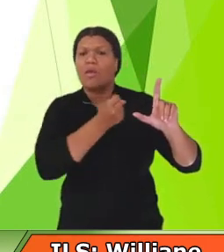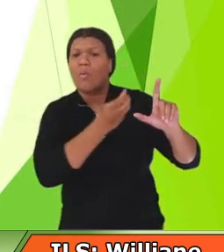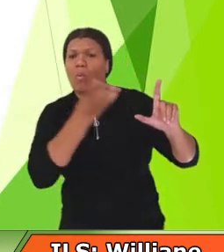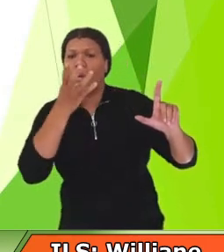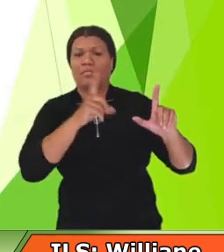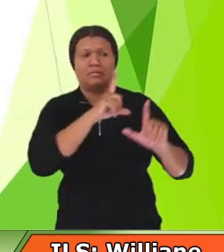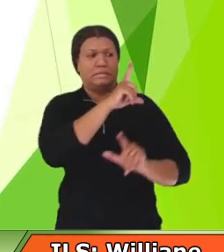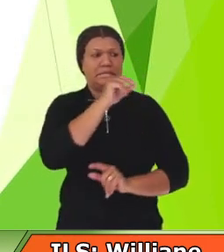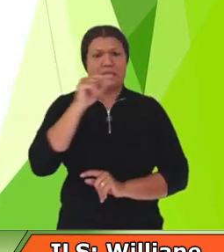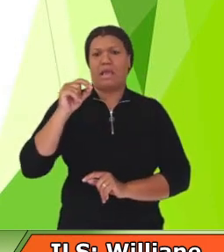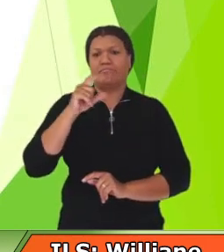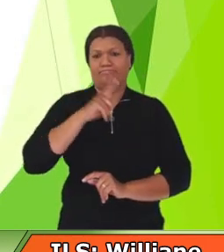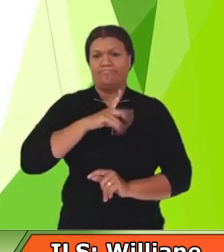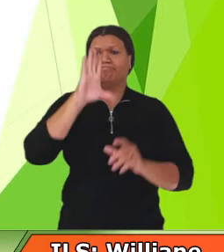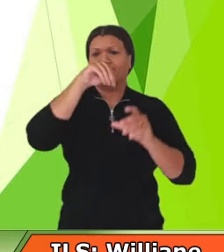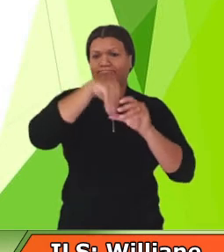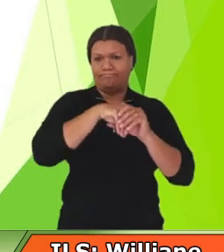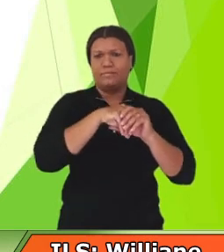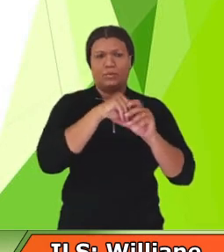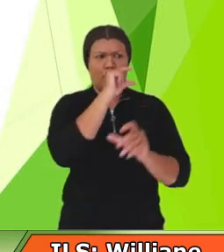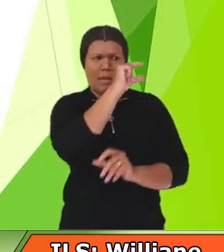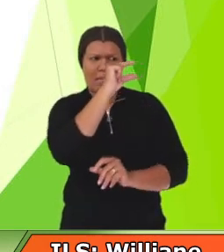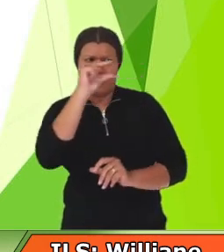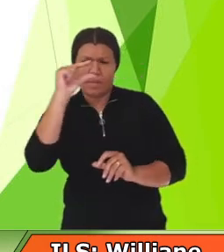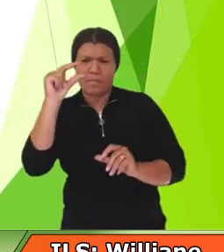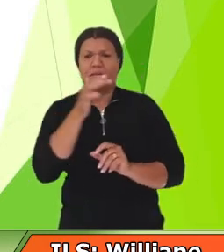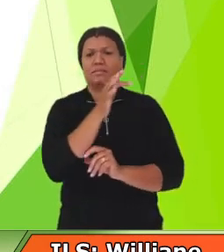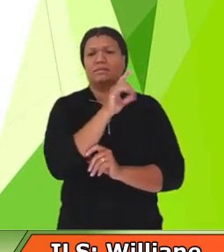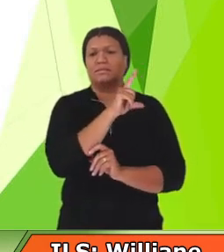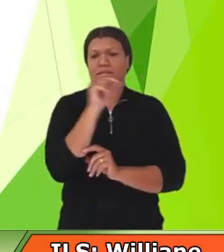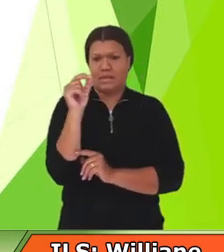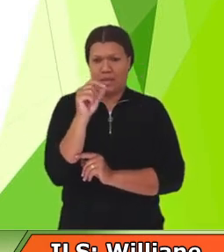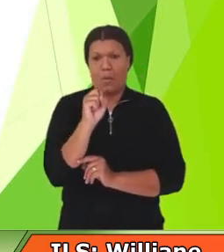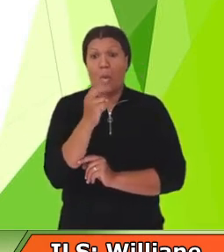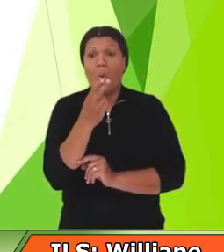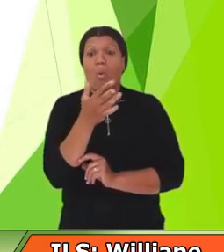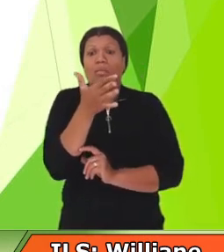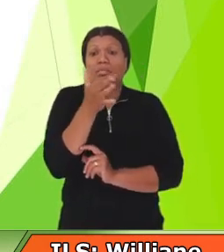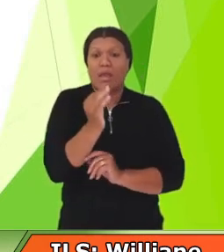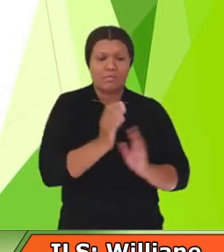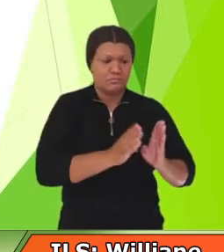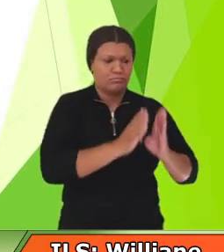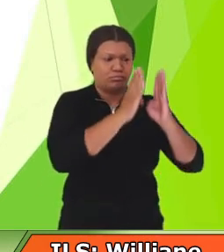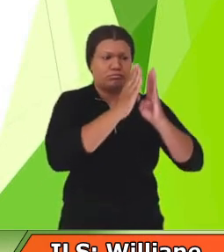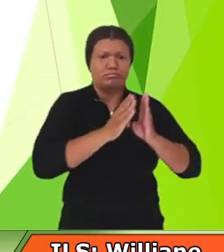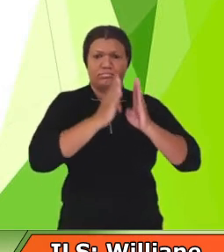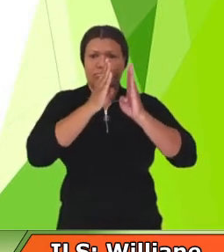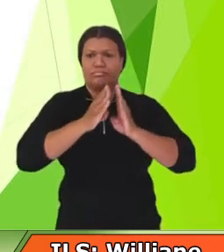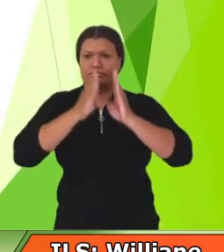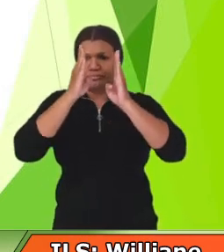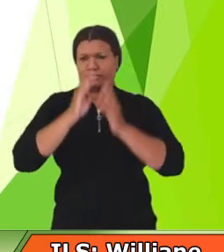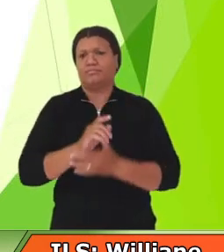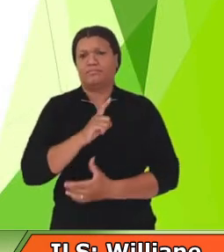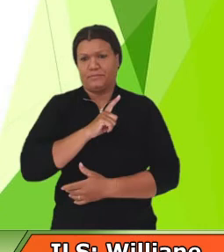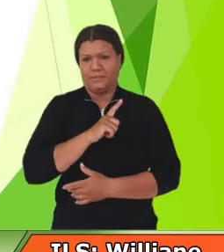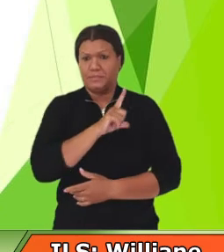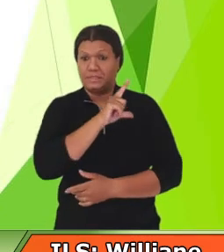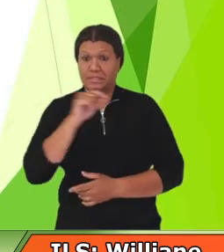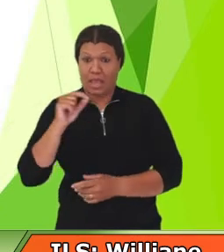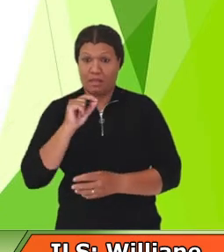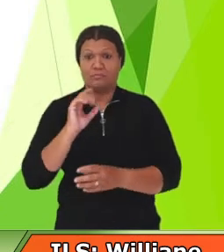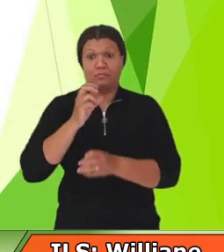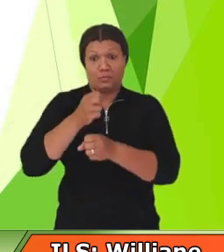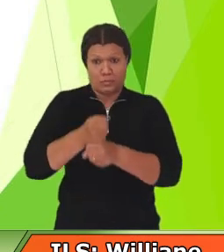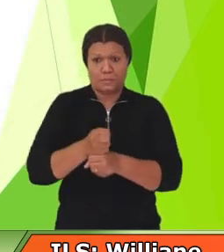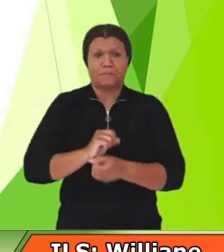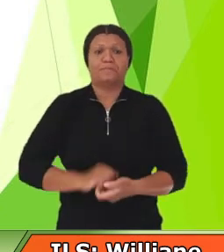temos 100 cubinhos, ou, se preferir, 10 barrinhas, 100 unidades. E, por